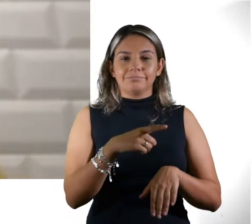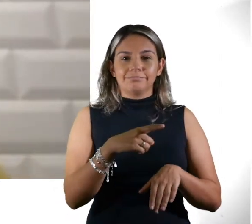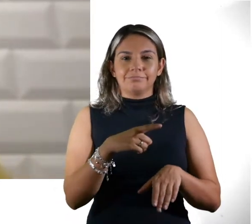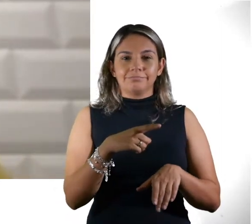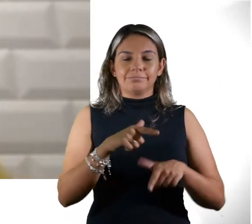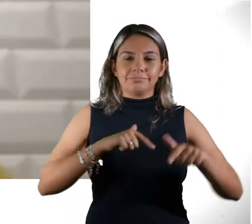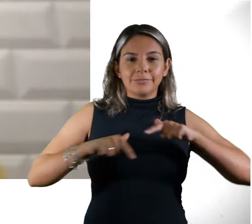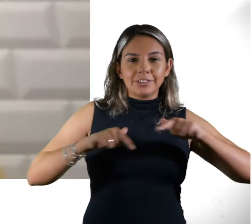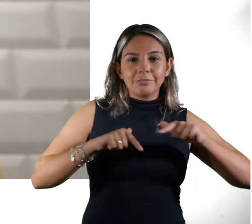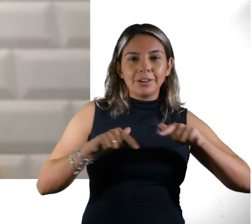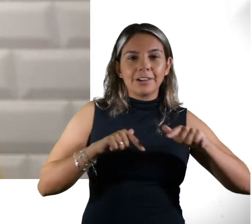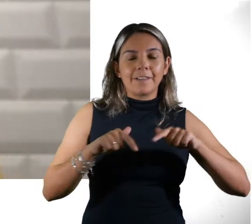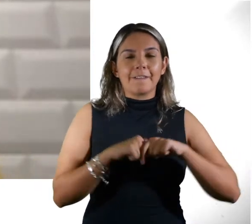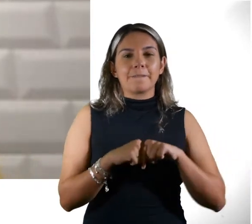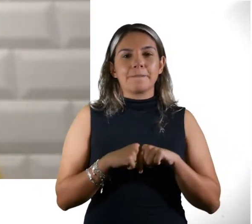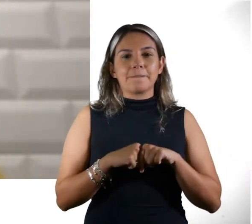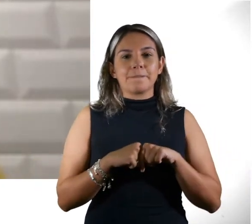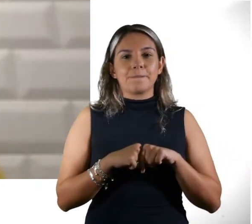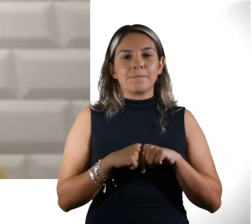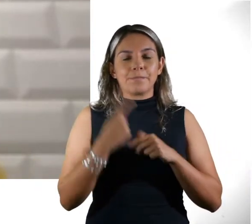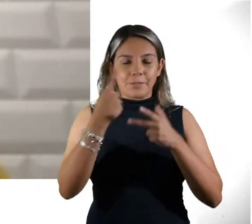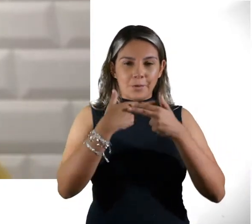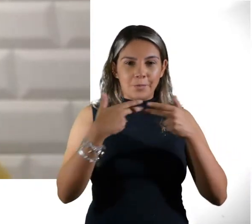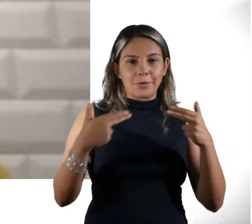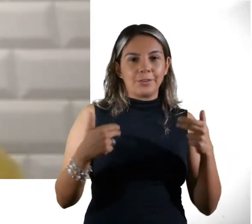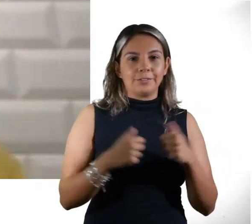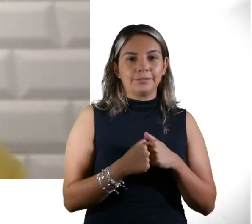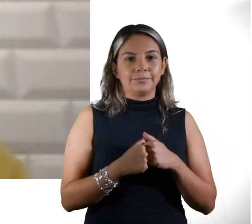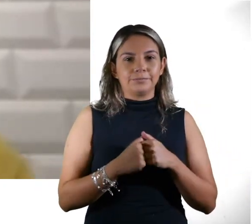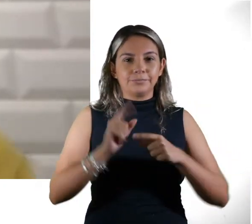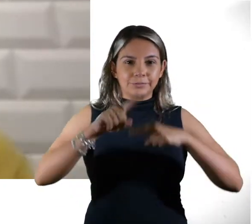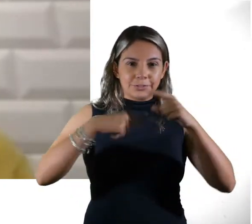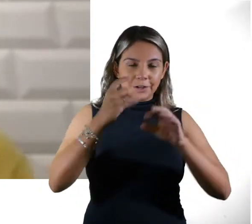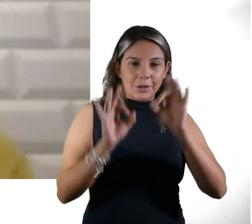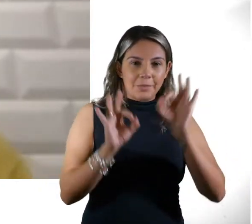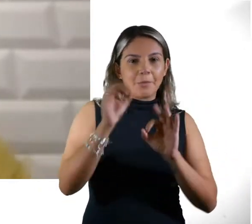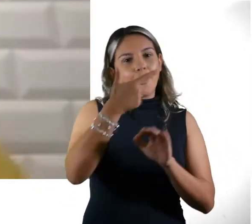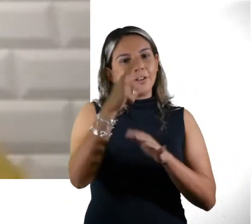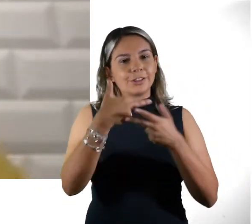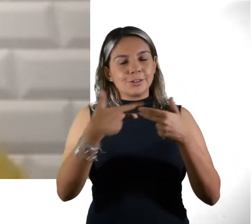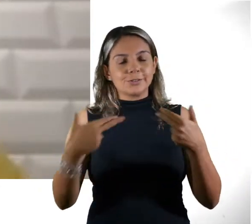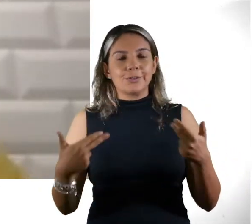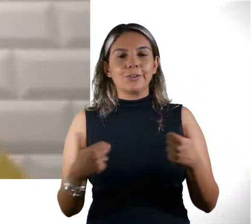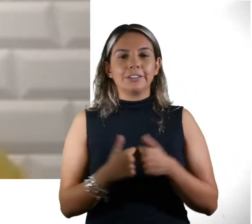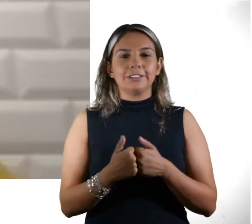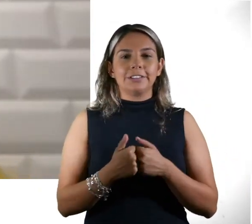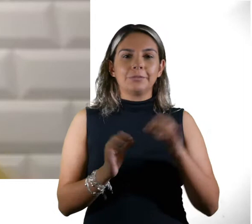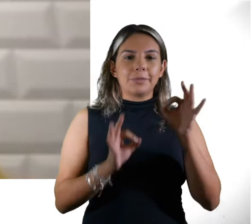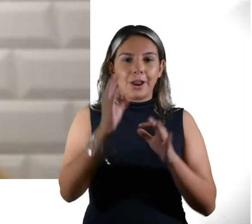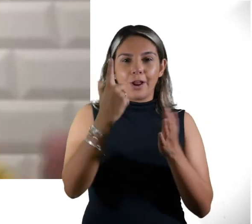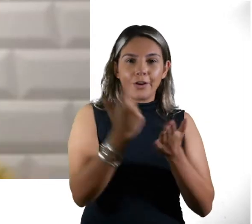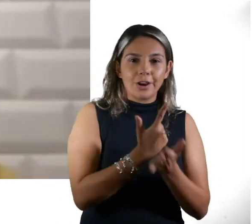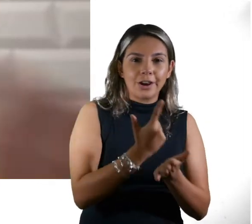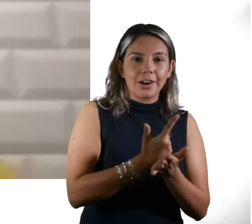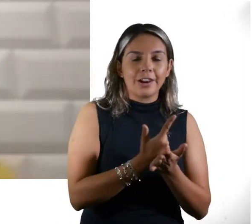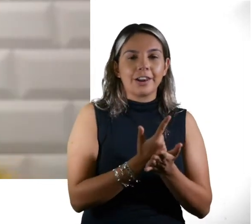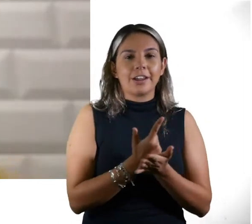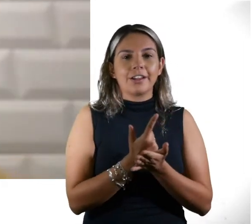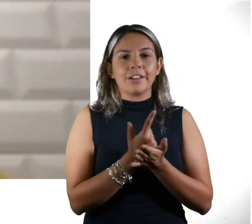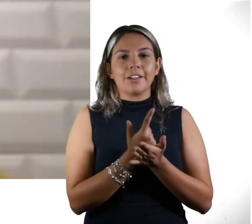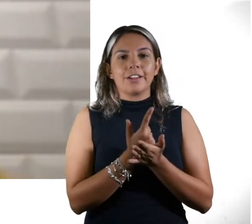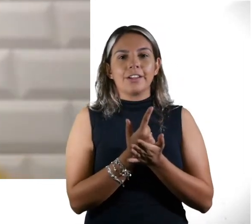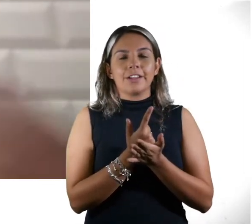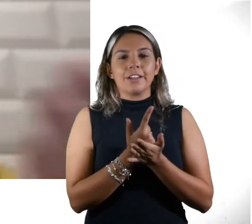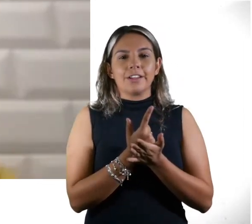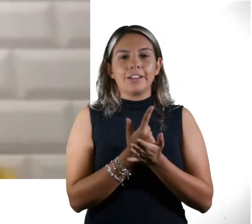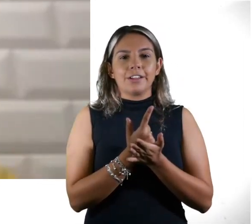a trabalhar, enfim, com alguma regularidade. E depois estou a preparar outras coisas, não é? Estou a preparar um livro de contos, aliás, com alguns destes